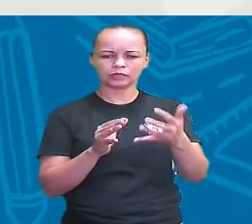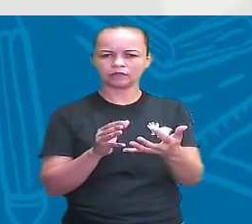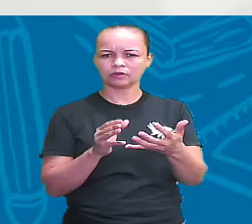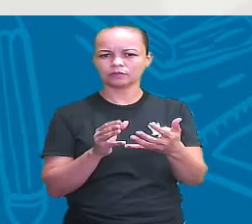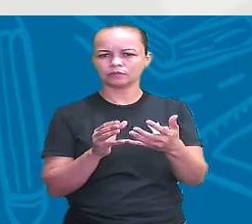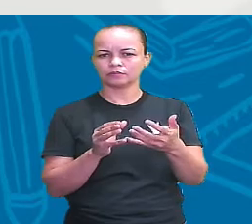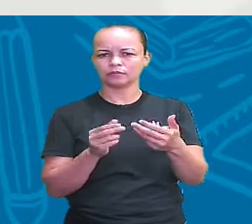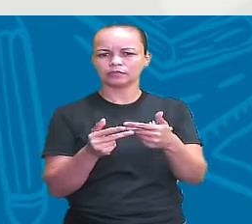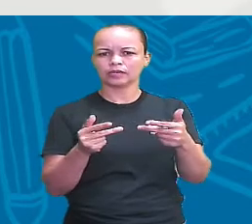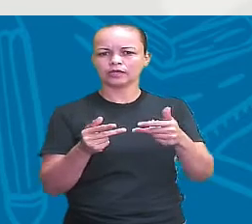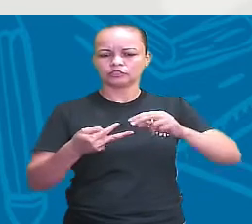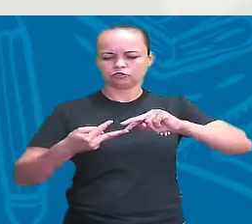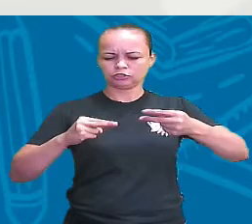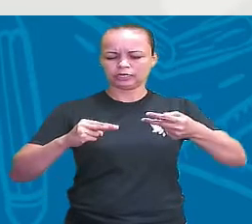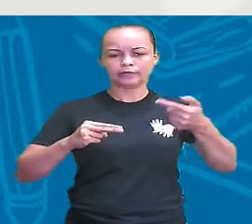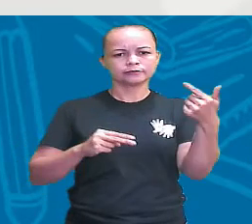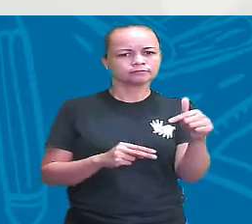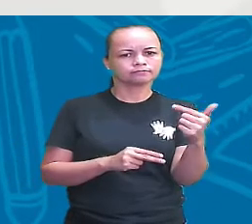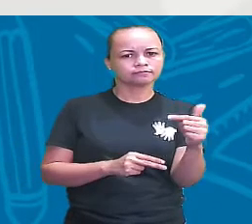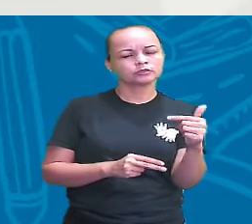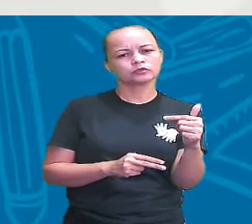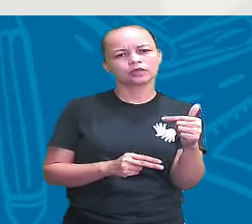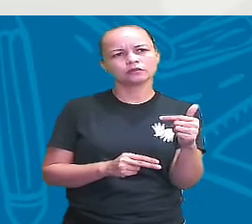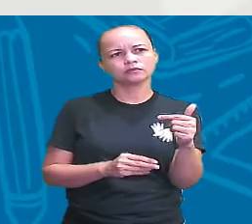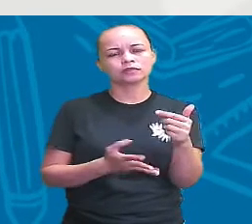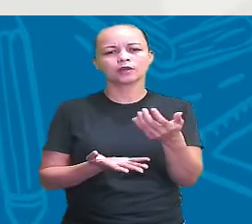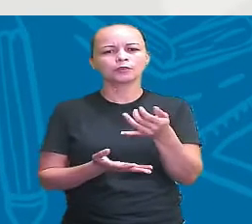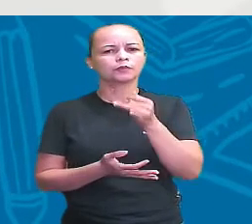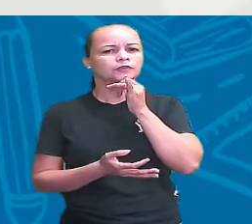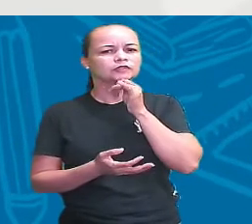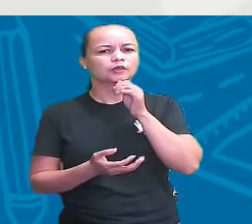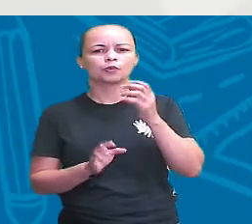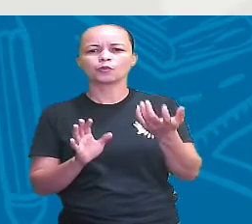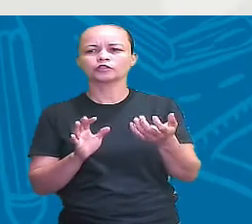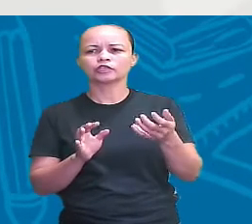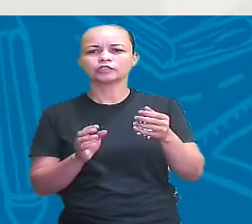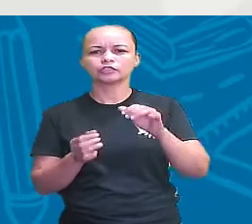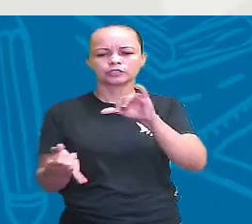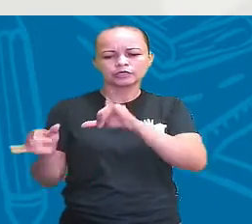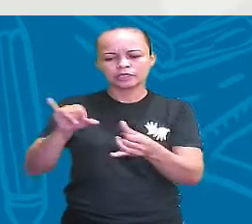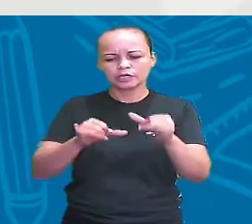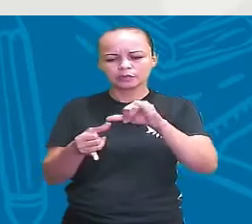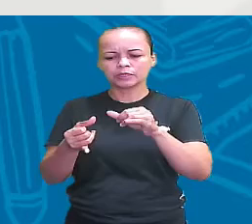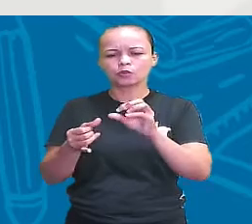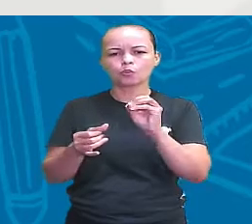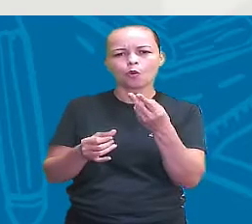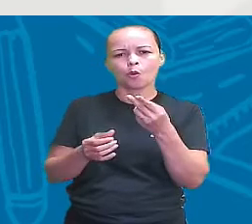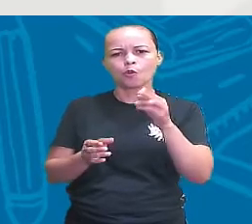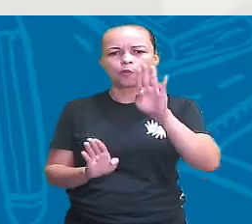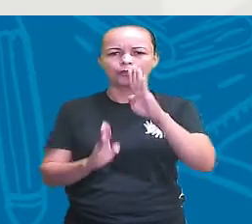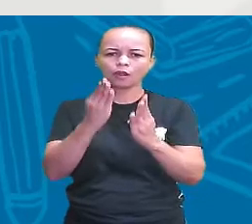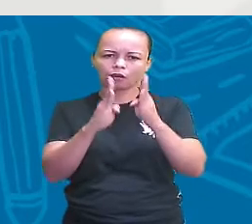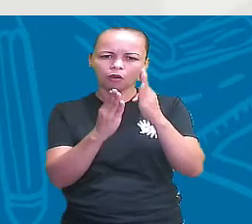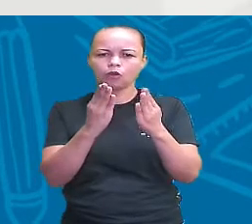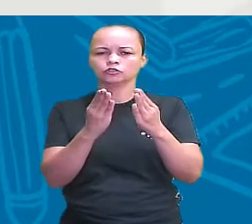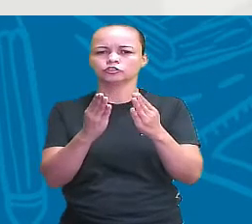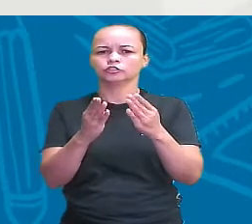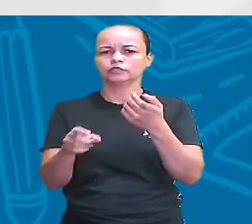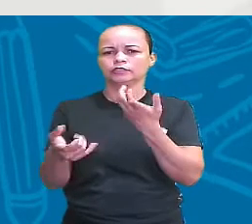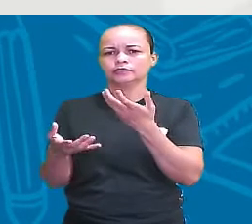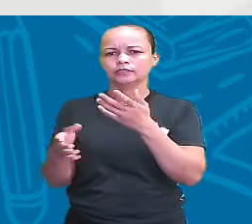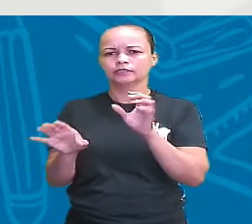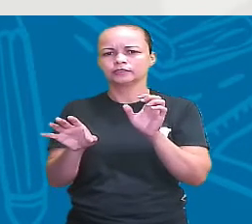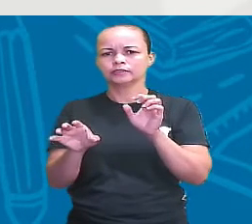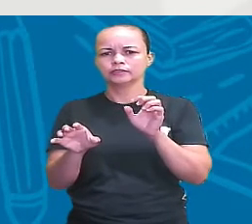genética. Imagina algum tipo de agente químico, algum tipo de agente biológico que mata um,